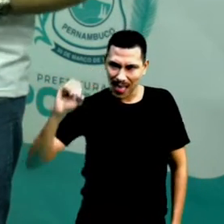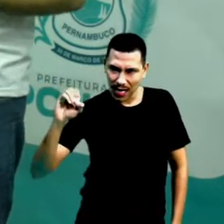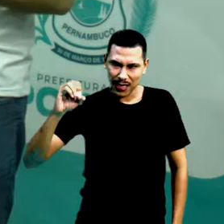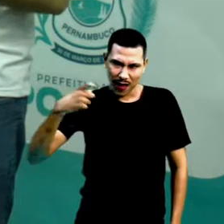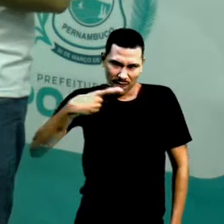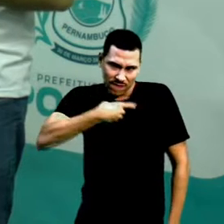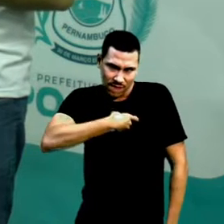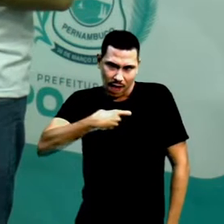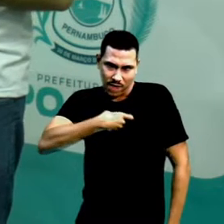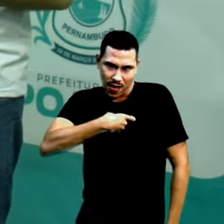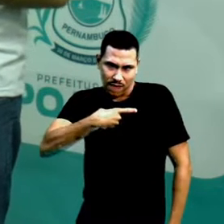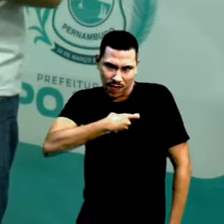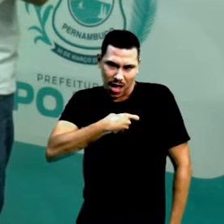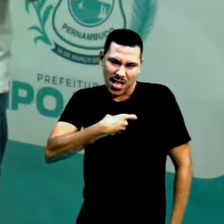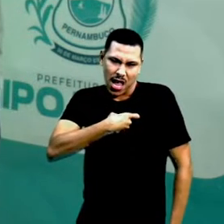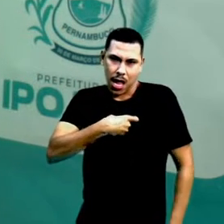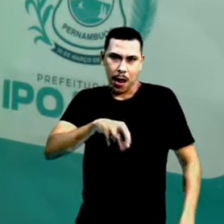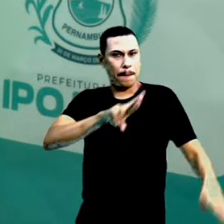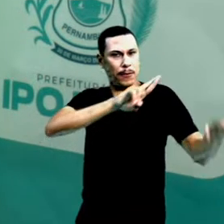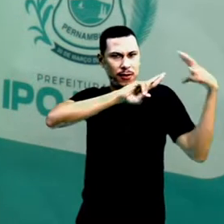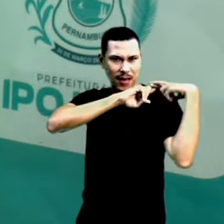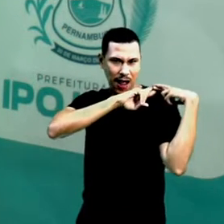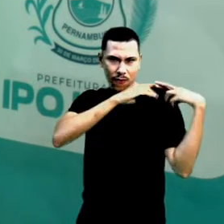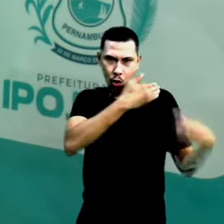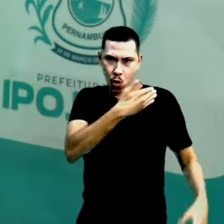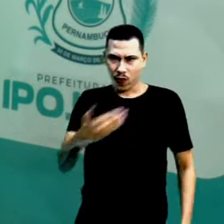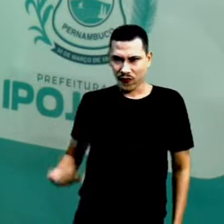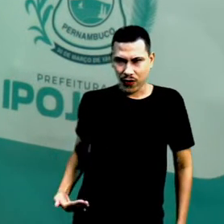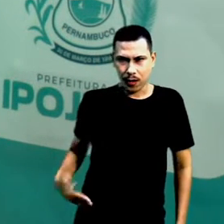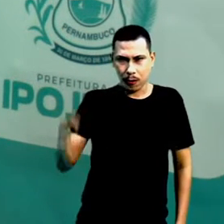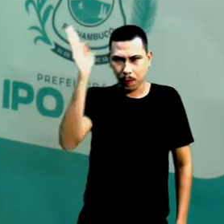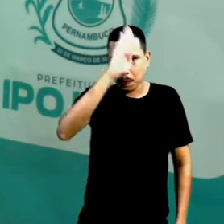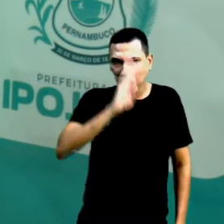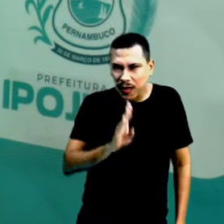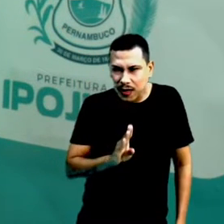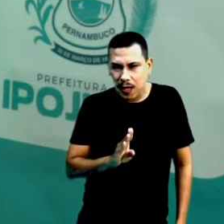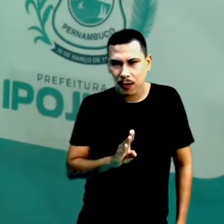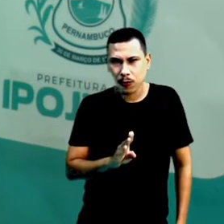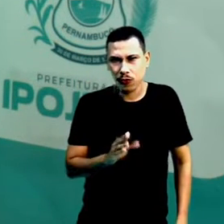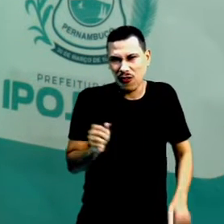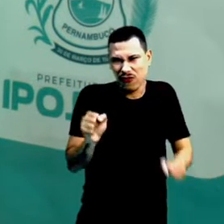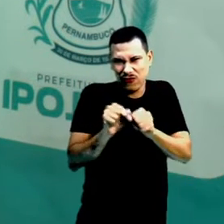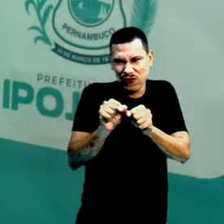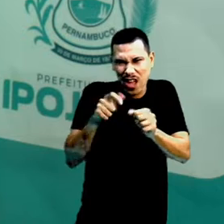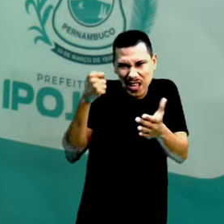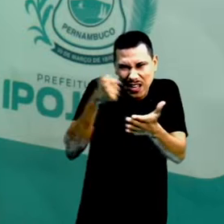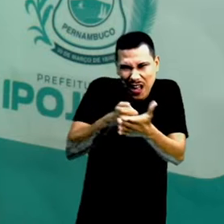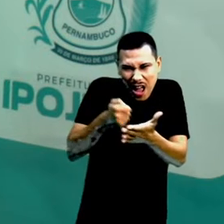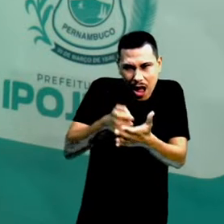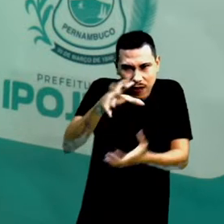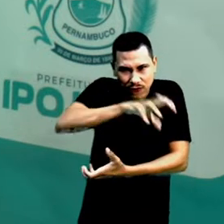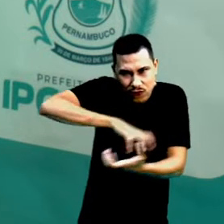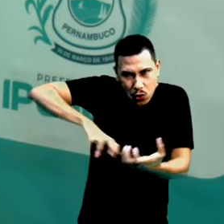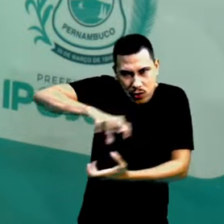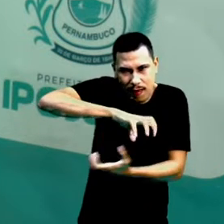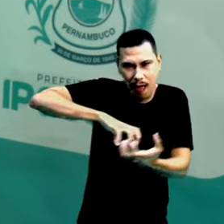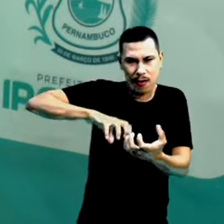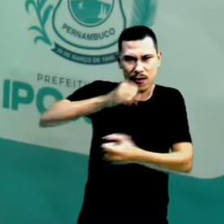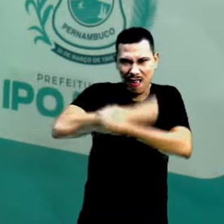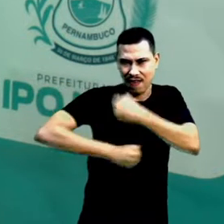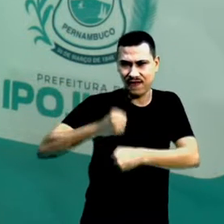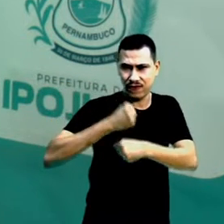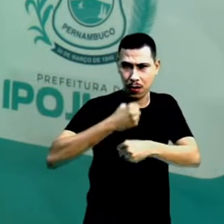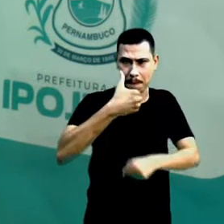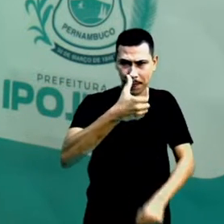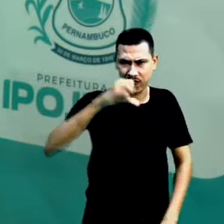o poder do Brasil. Esse golpe de Getúlio Vargas, também chamado de Revolução de 1930,